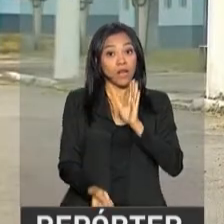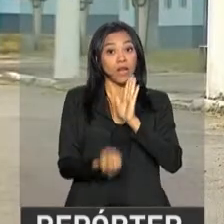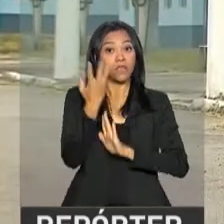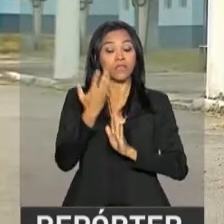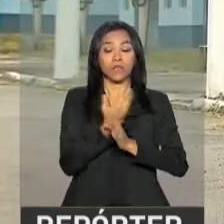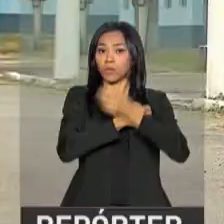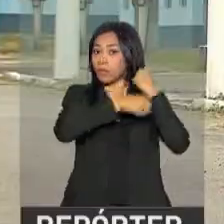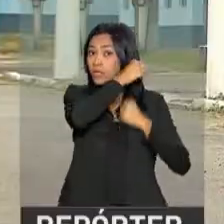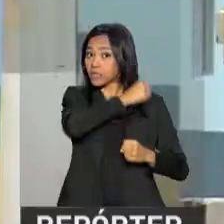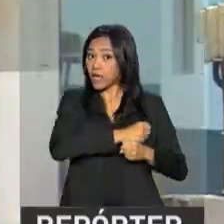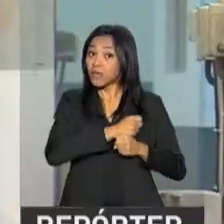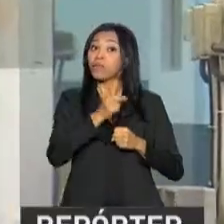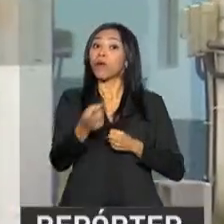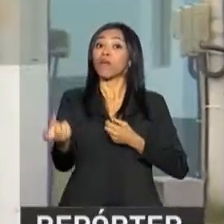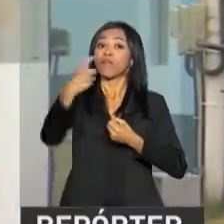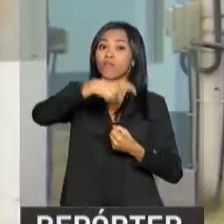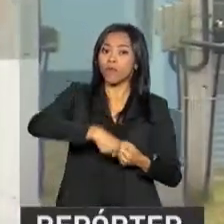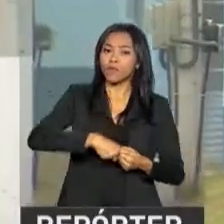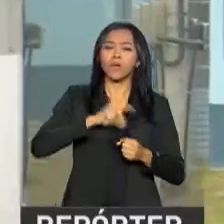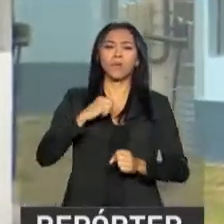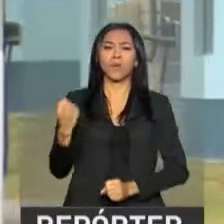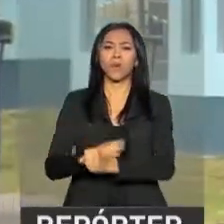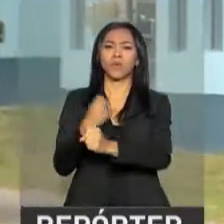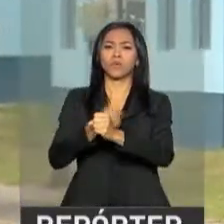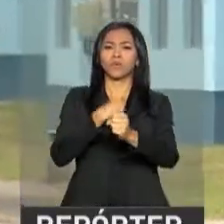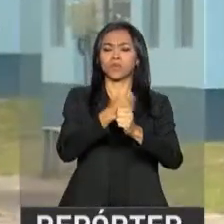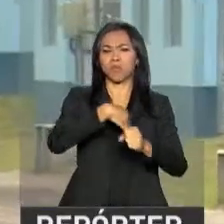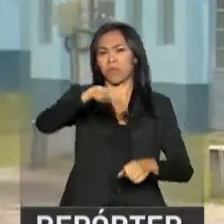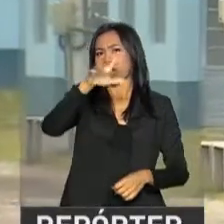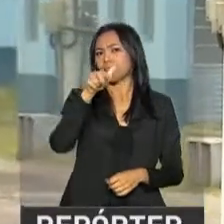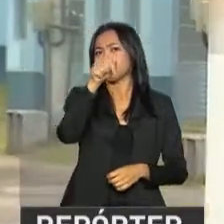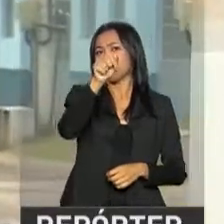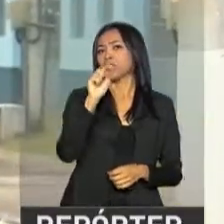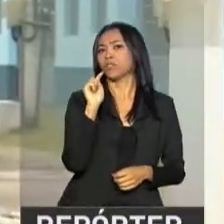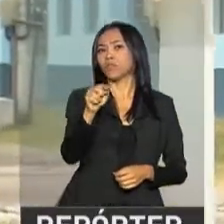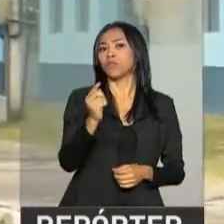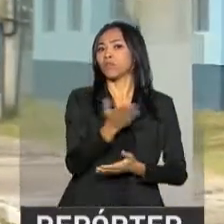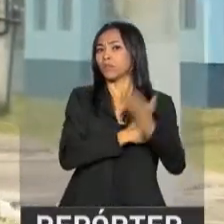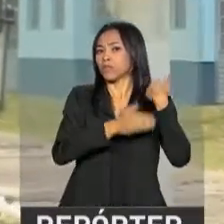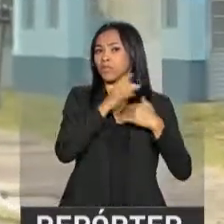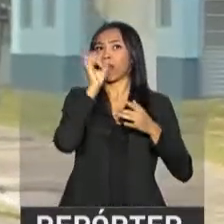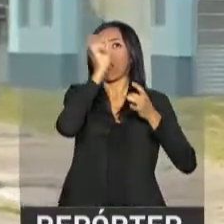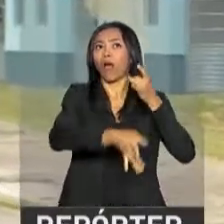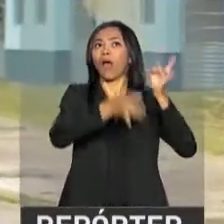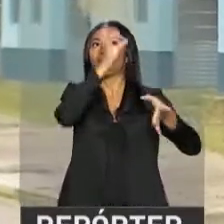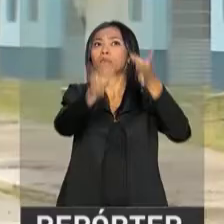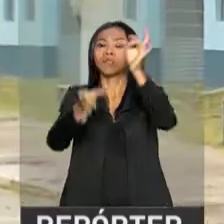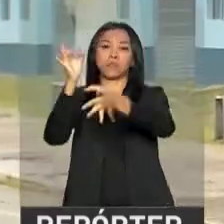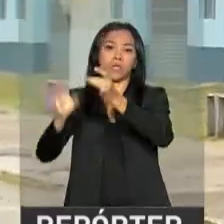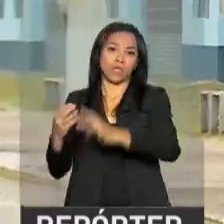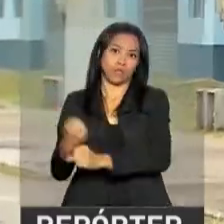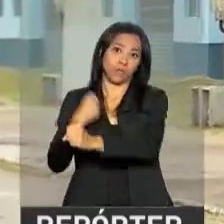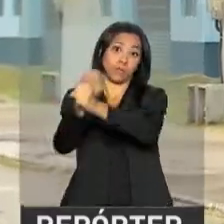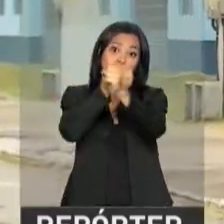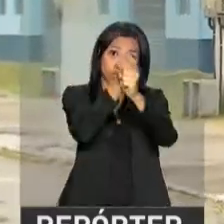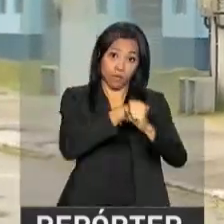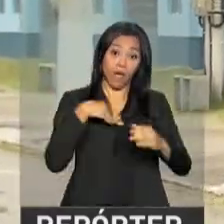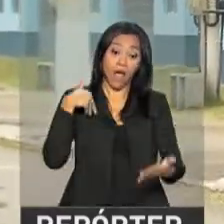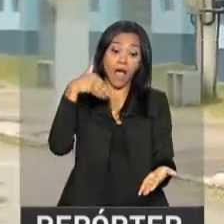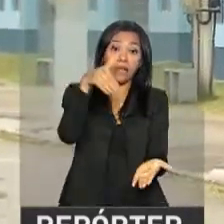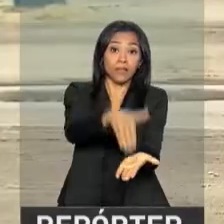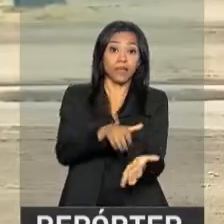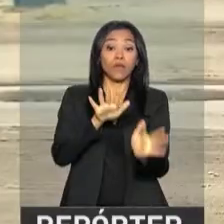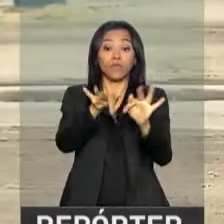para retomar e concluir mais de sete mil obras que estavam paradas até o fim do ano dentro do